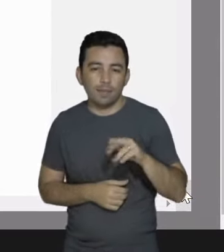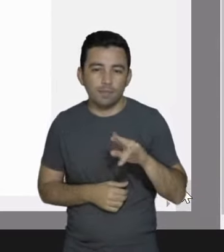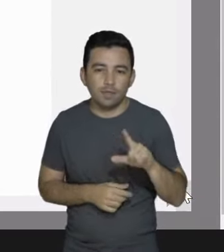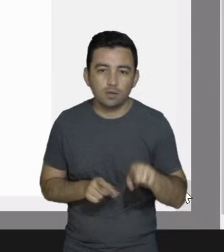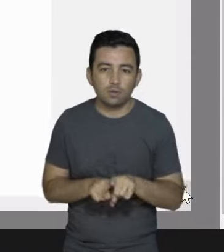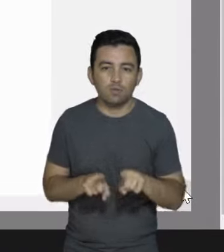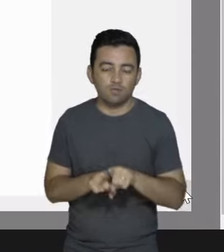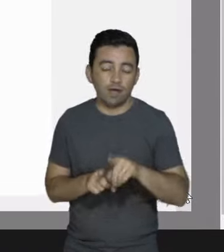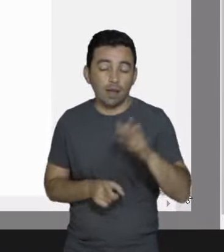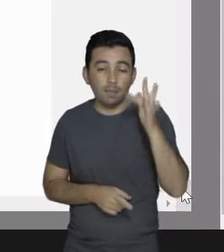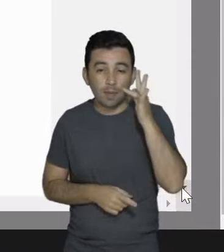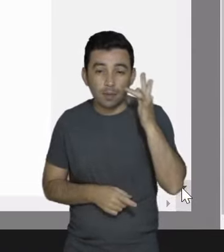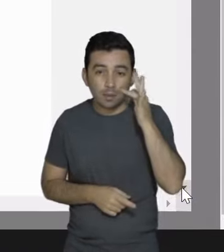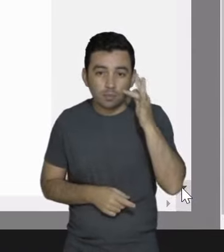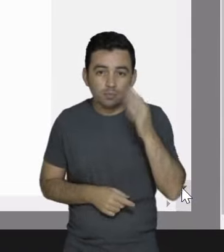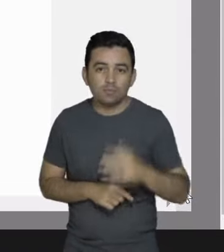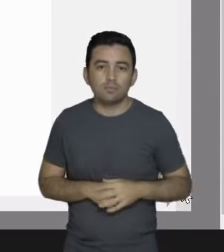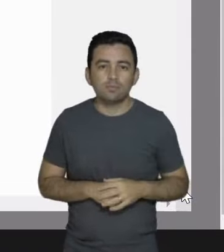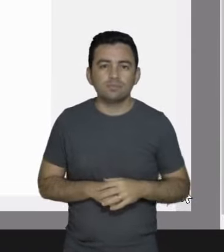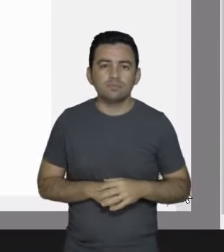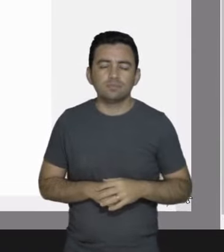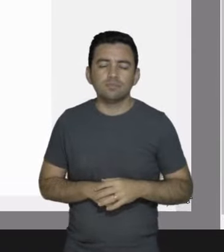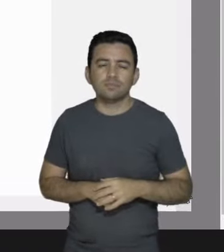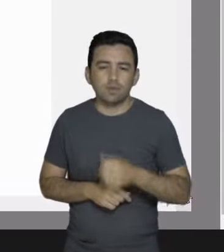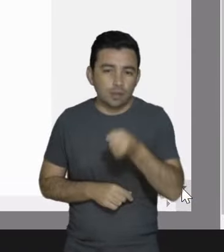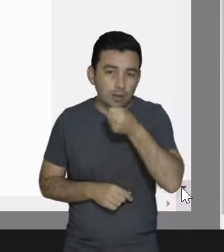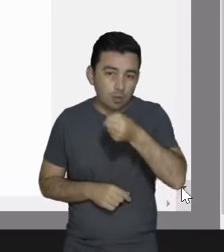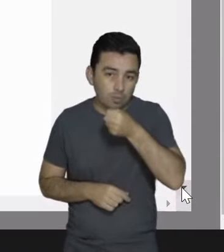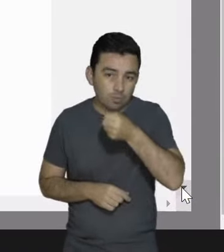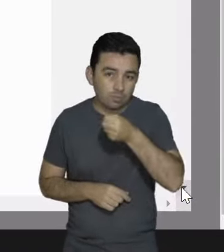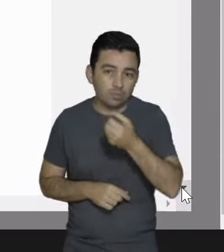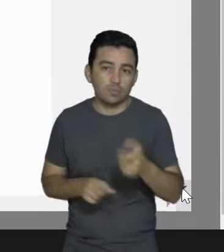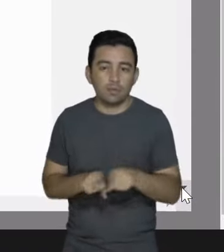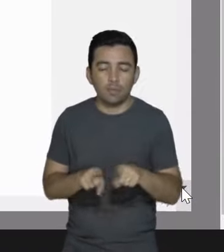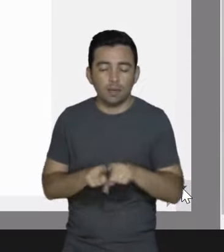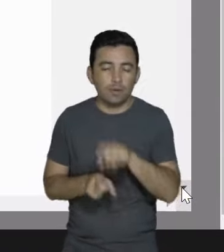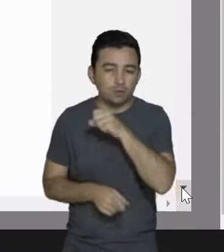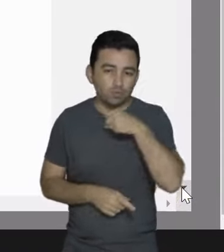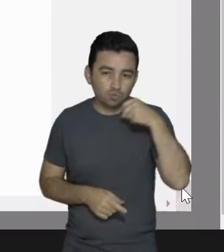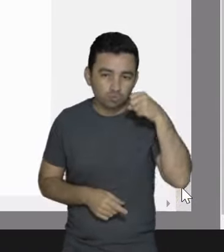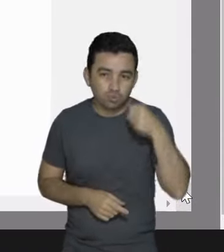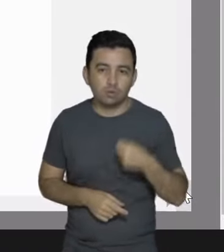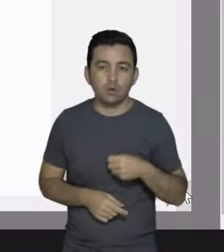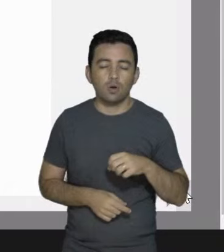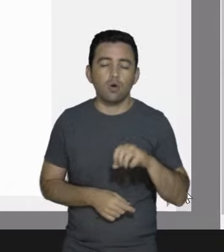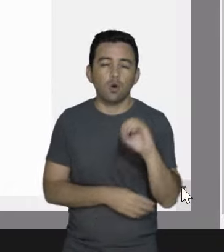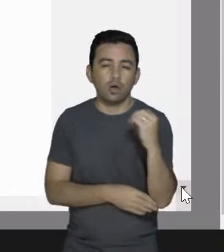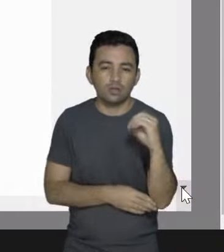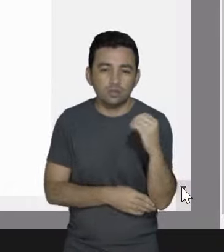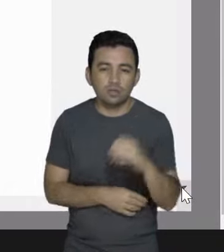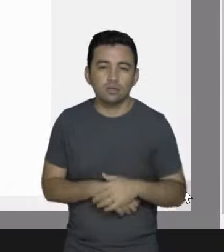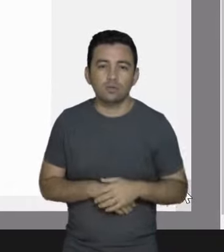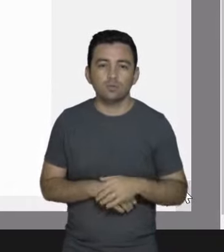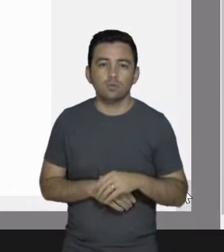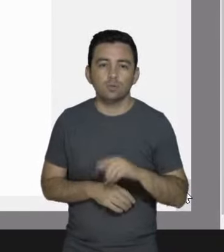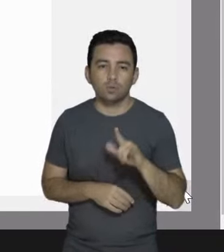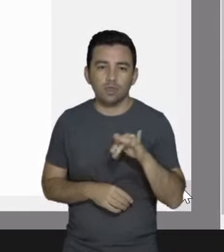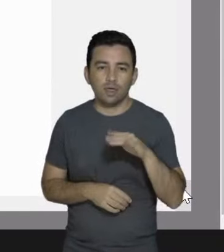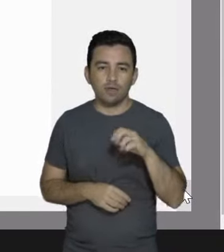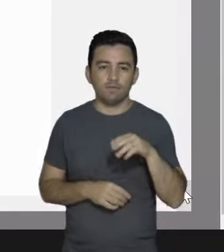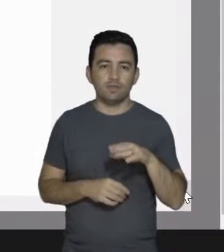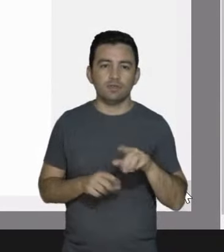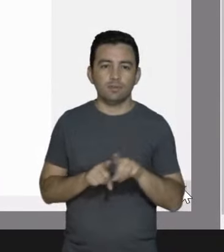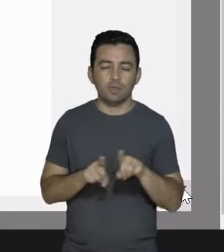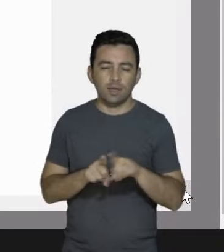Fabiano da Luz Deputado repórter Sérgio Guimarães Deputado massoco Deputado Oscar Gold Deputado Lunelli Deputado Altair Silva